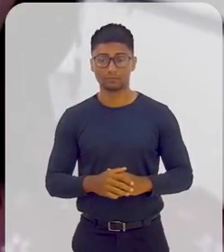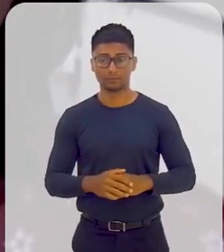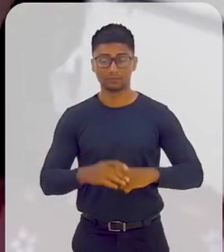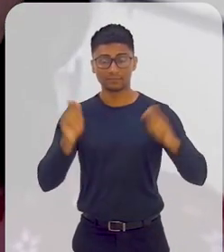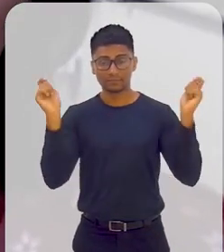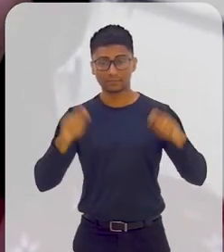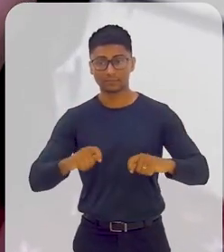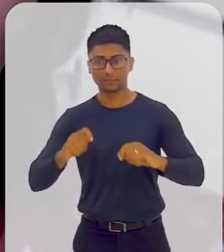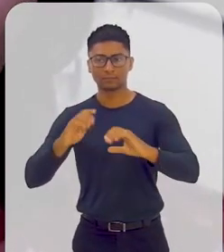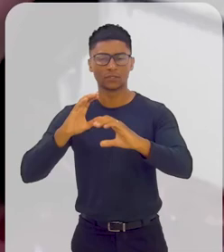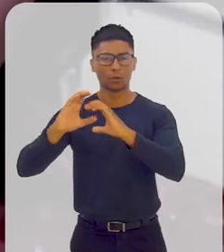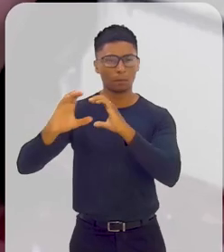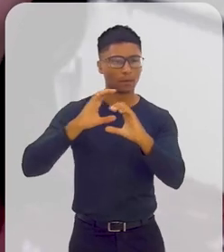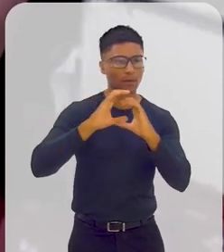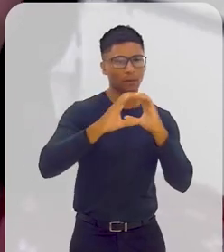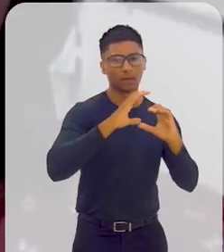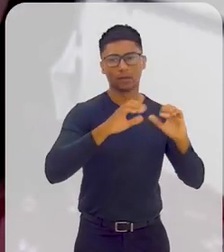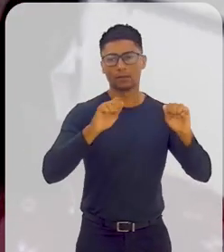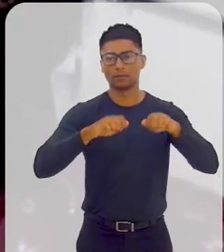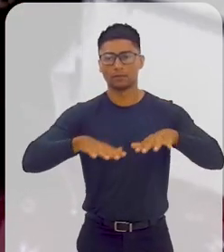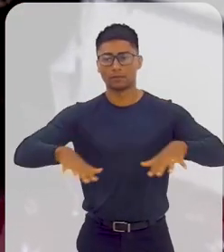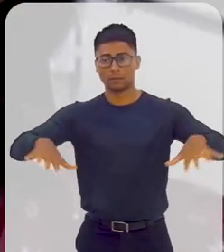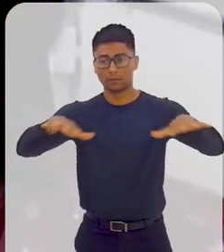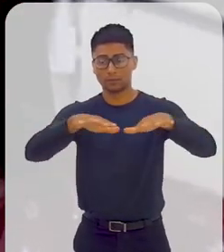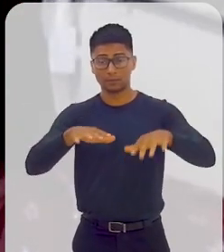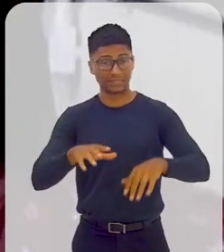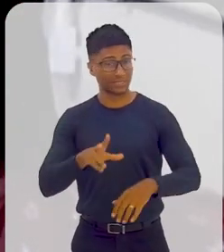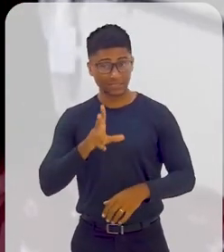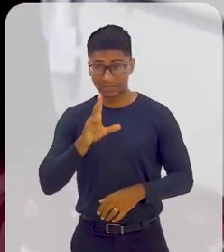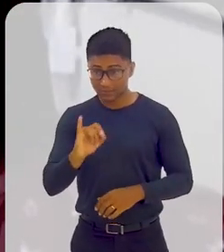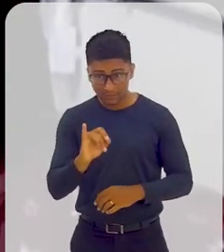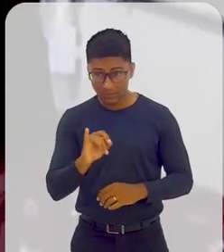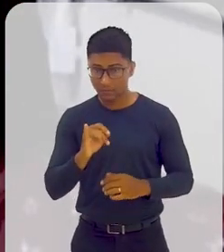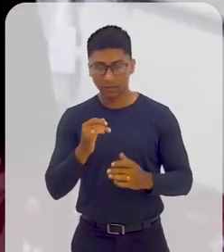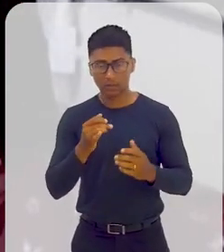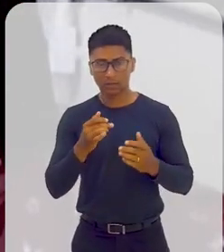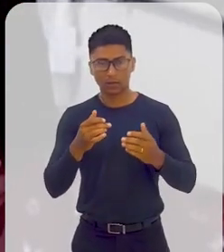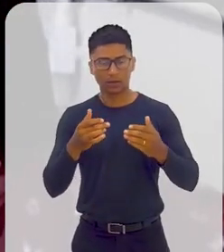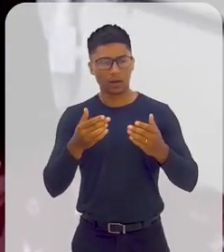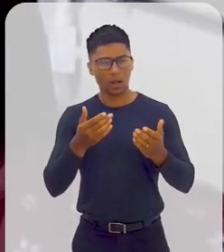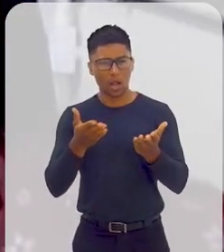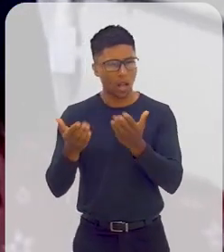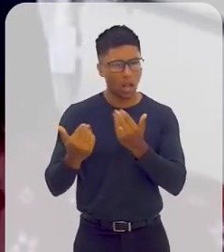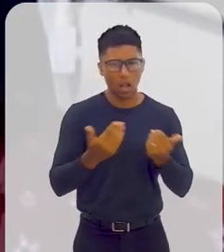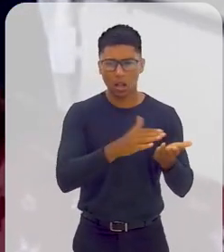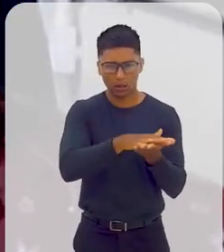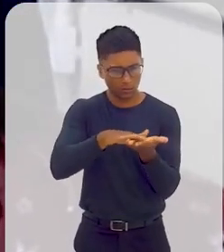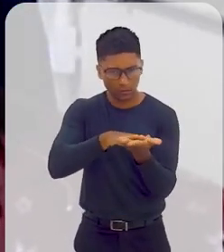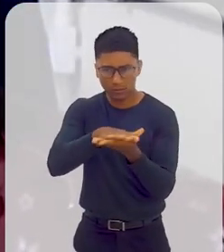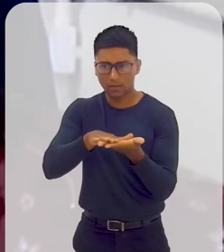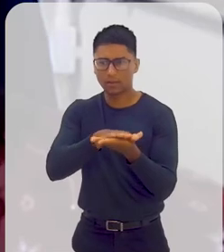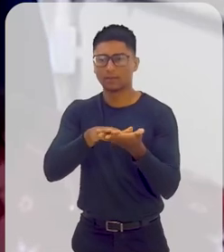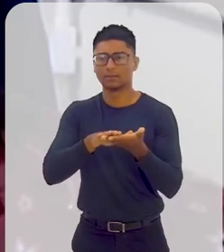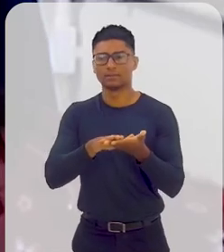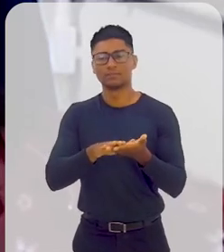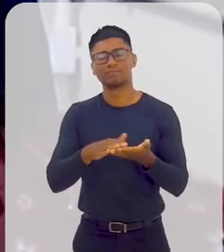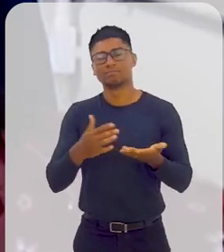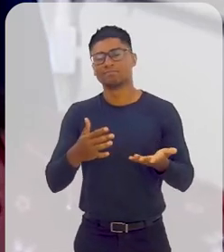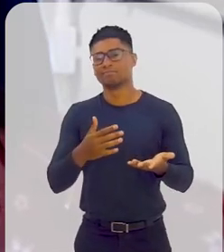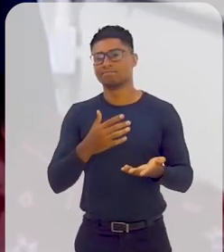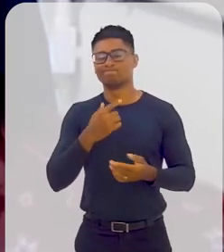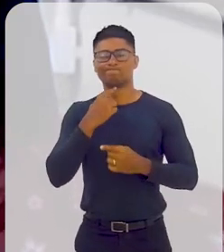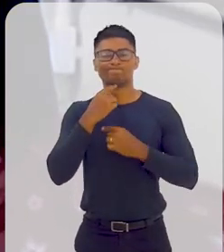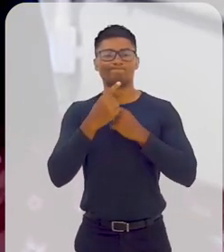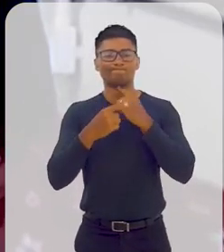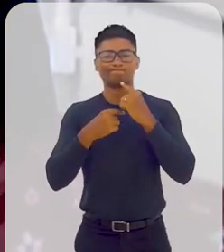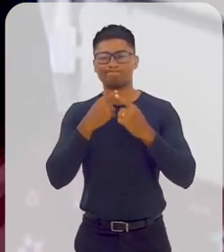de comunicar com atores que, se não for por essa via da abertura, dificilmente vão ter oportunidade